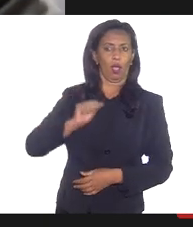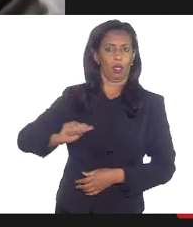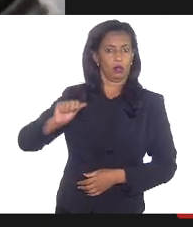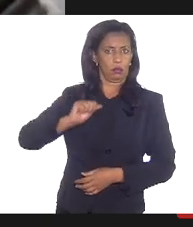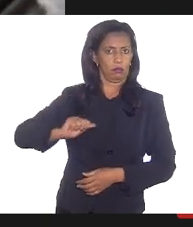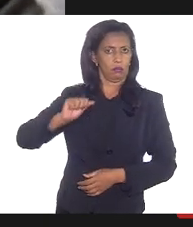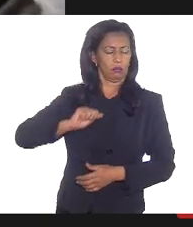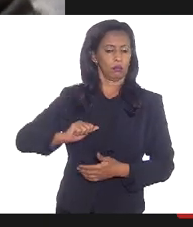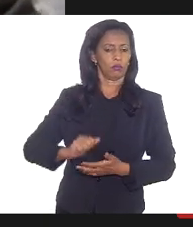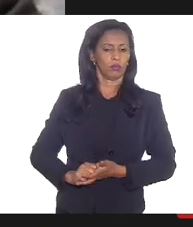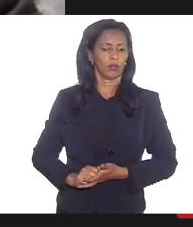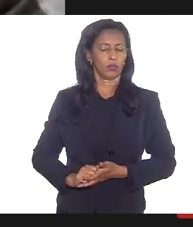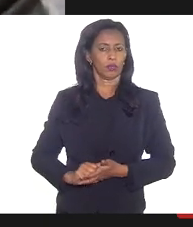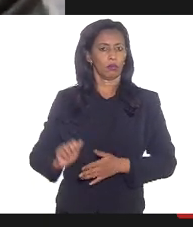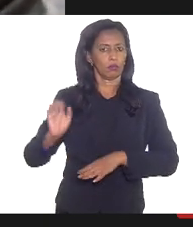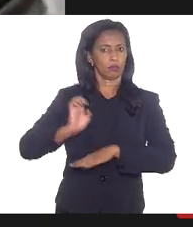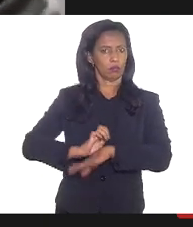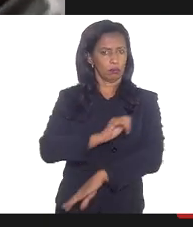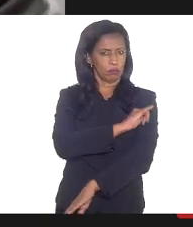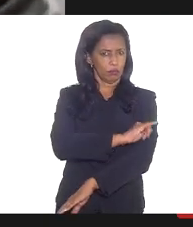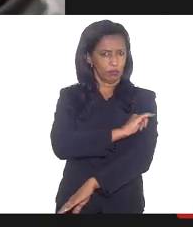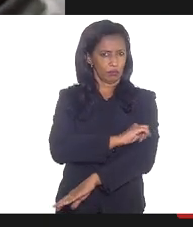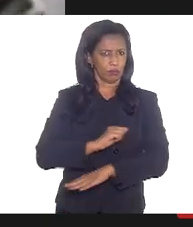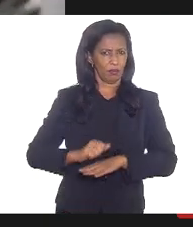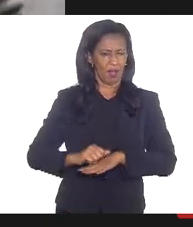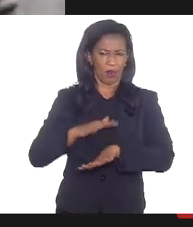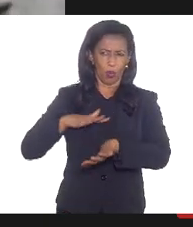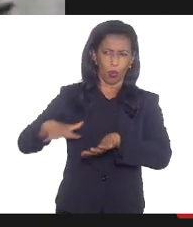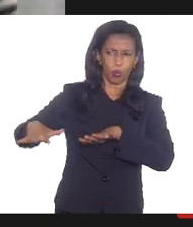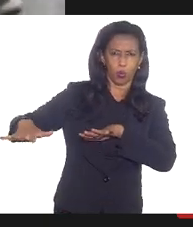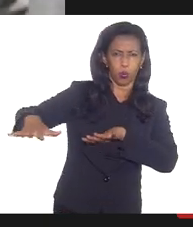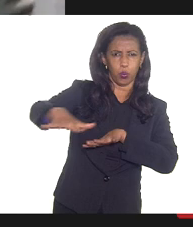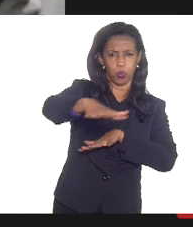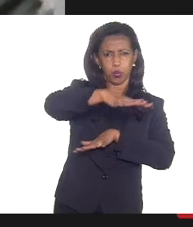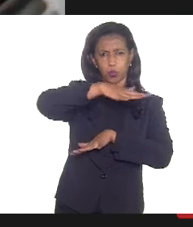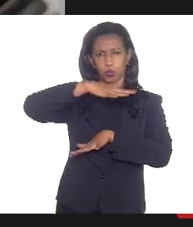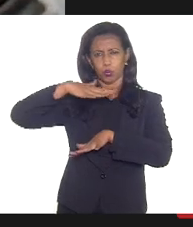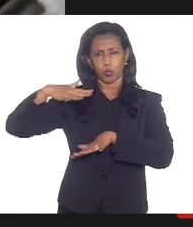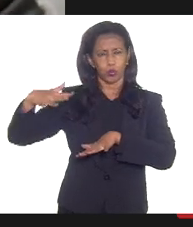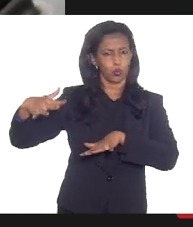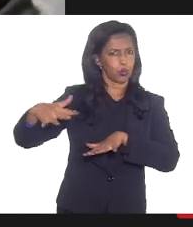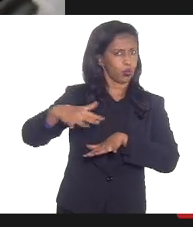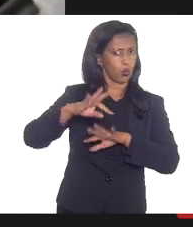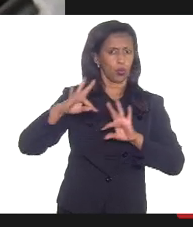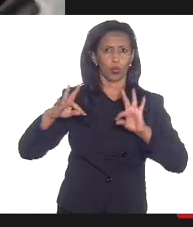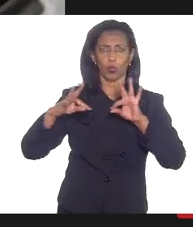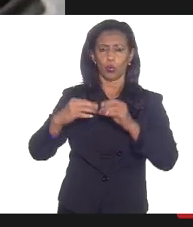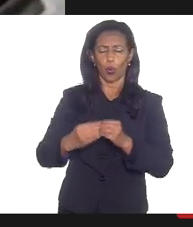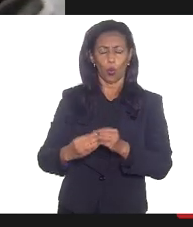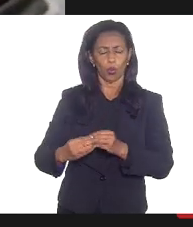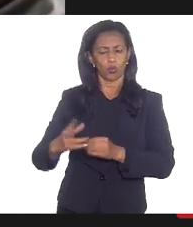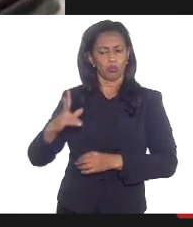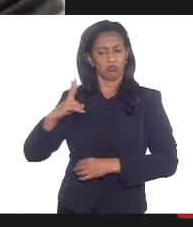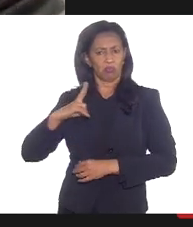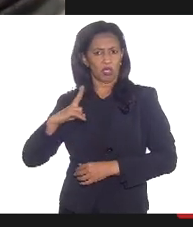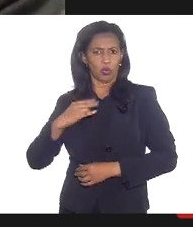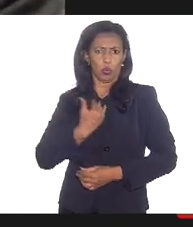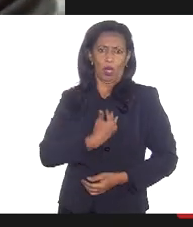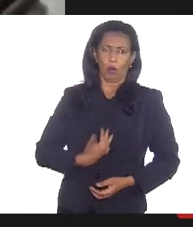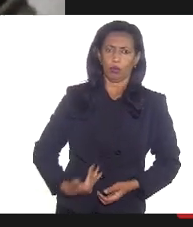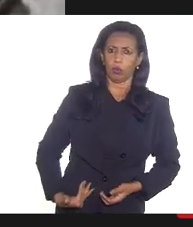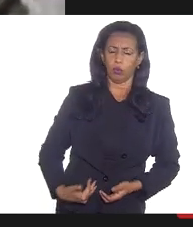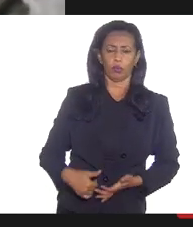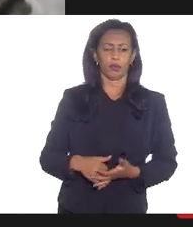Estudantes Secundaristas do Rio de Janeiro, ela abrange todos os estudantes, sendo eles de redes privadas, de redes